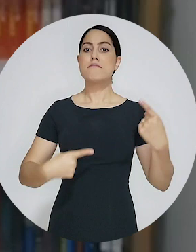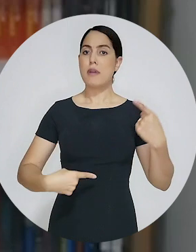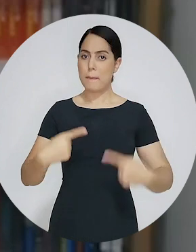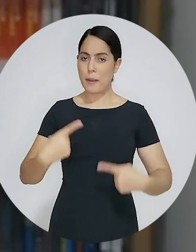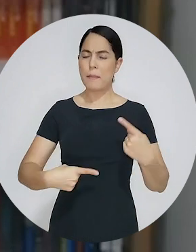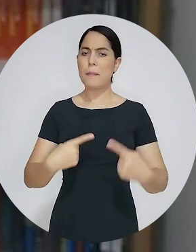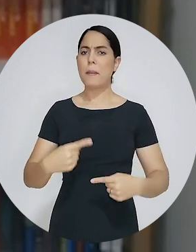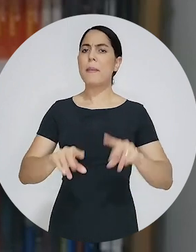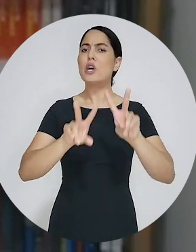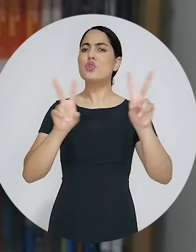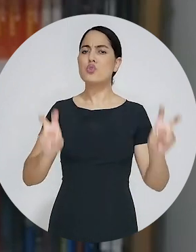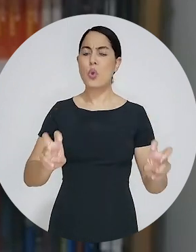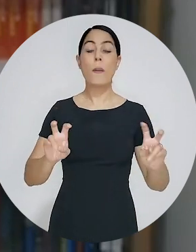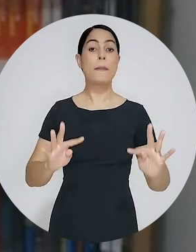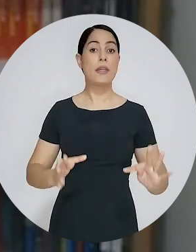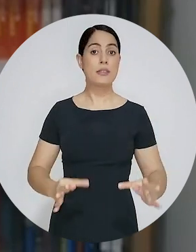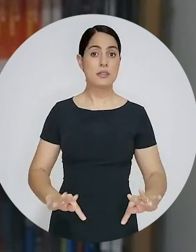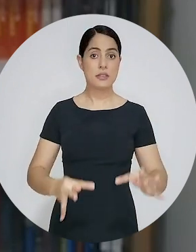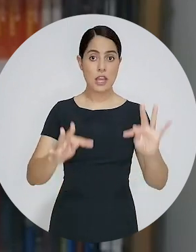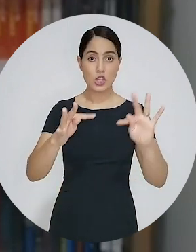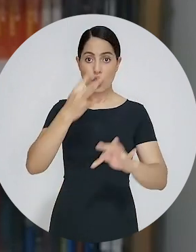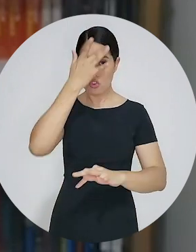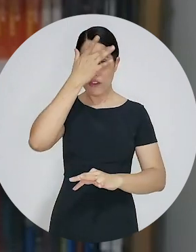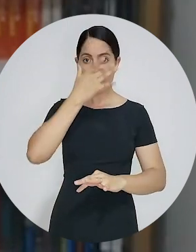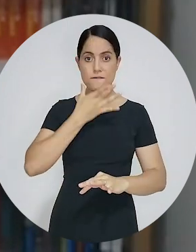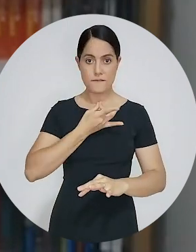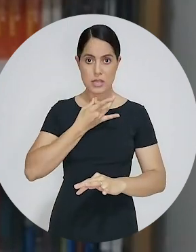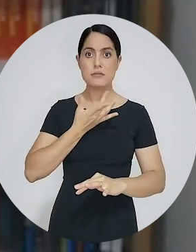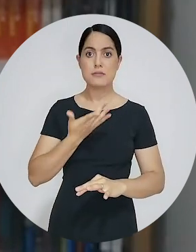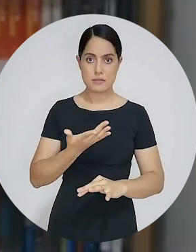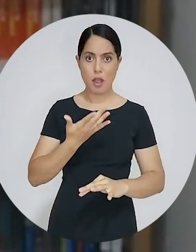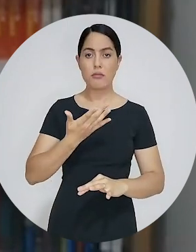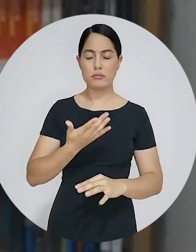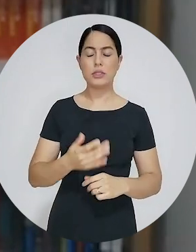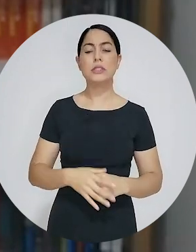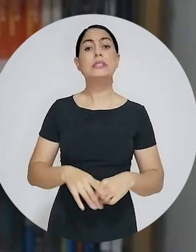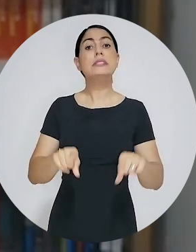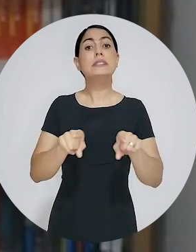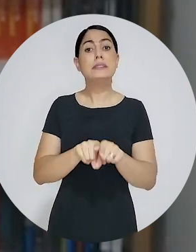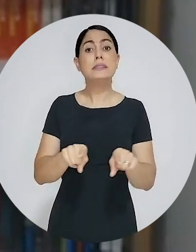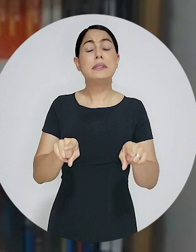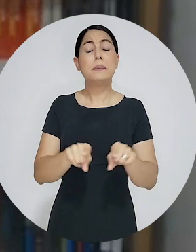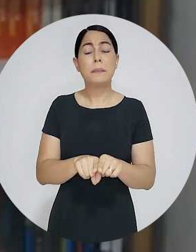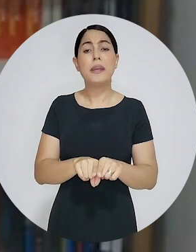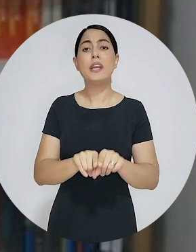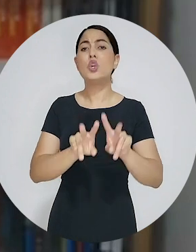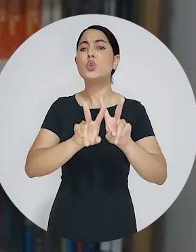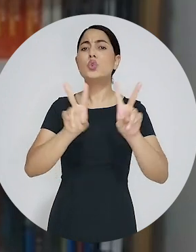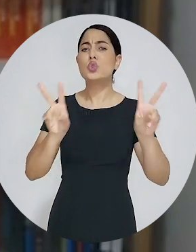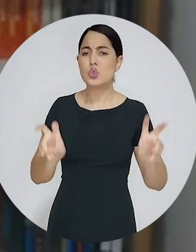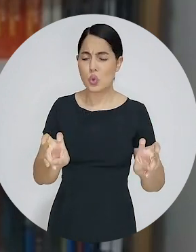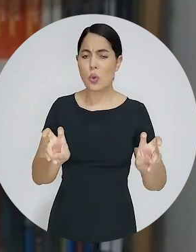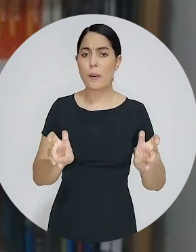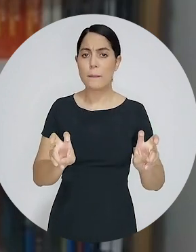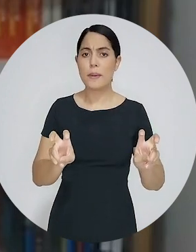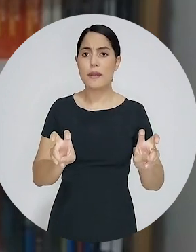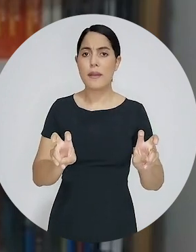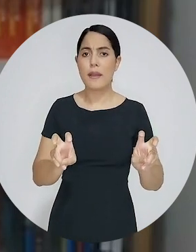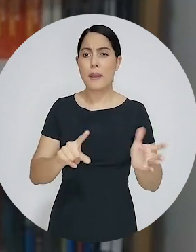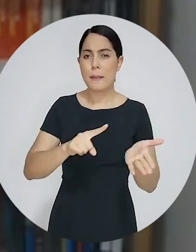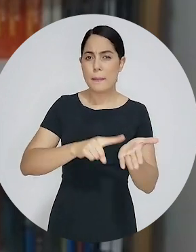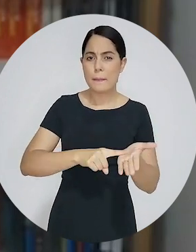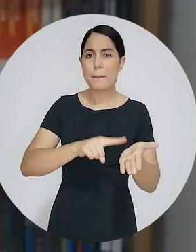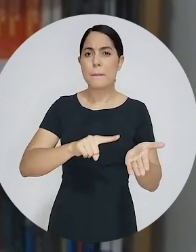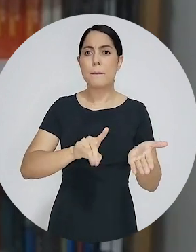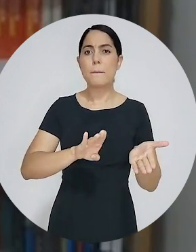teve discussões relativas ao uso de tecnologia de reconhecimento facial e discussões relativas ao uso